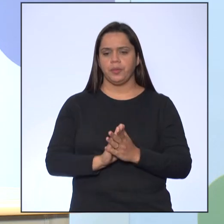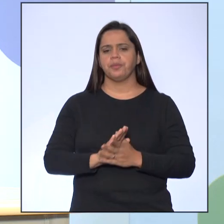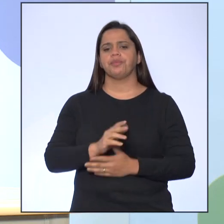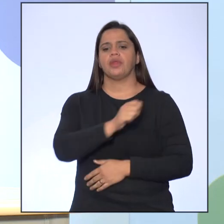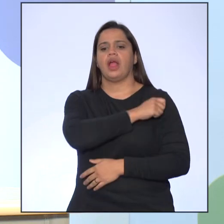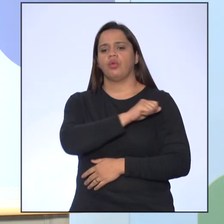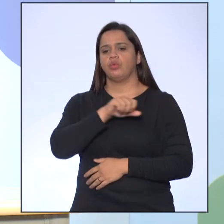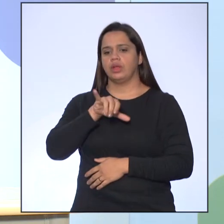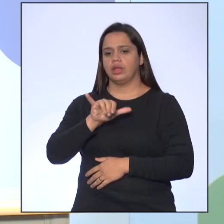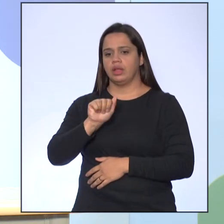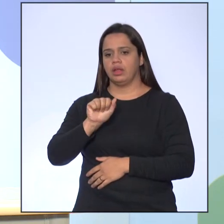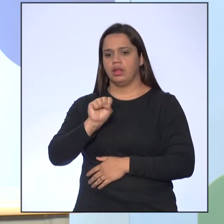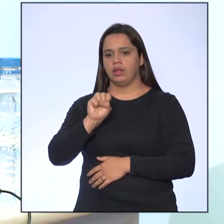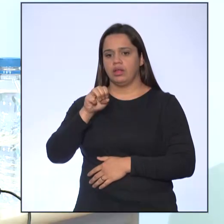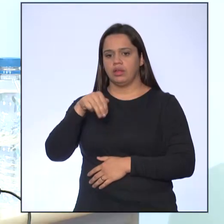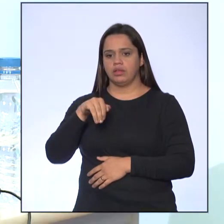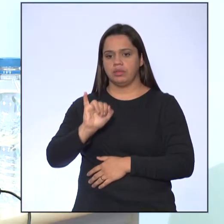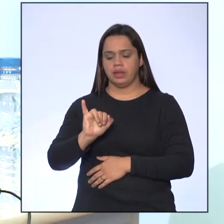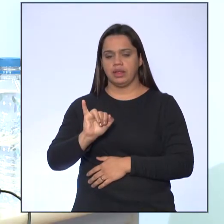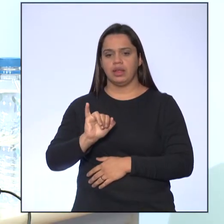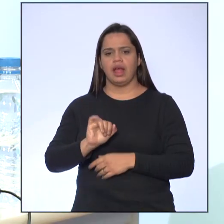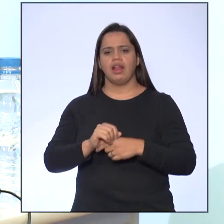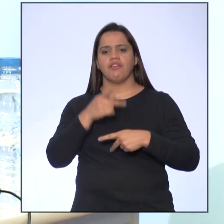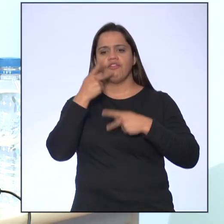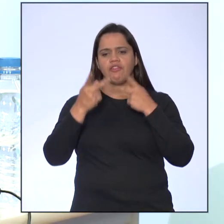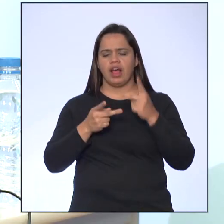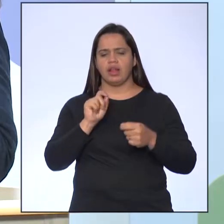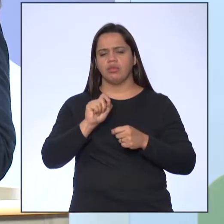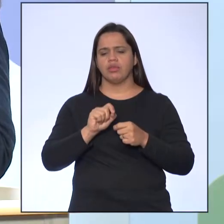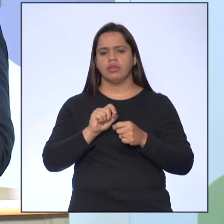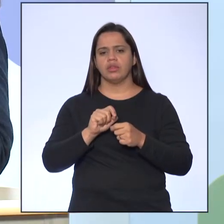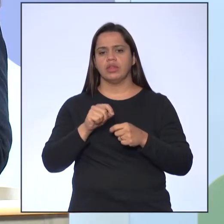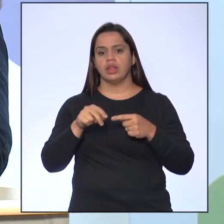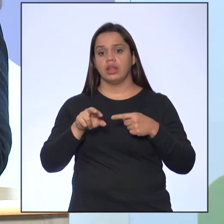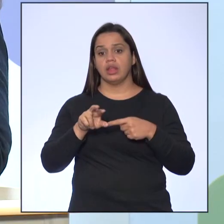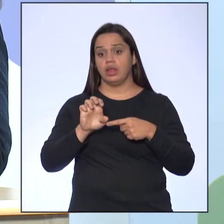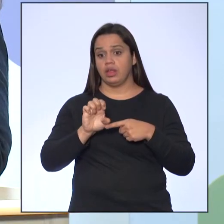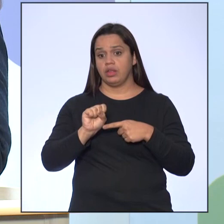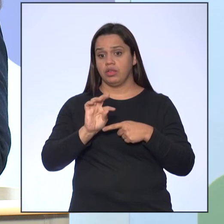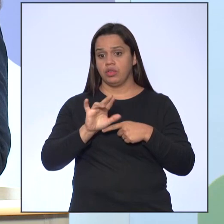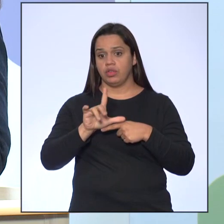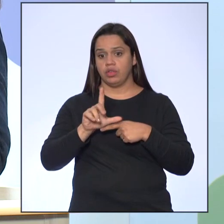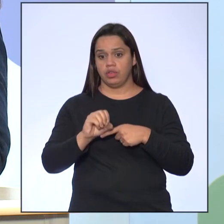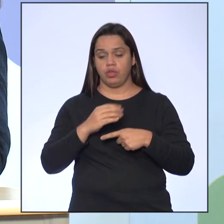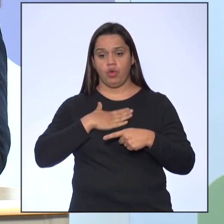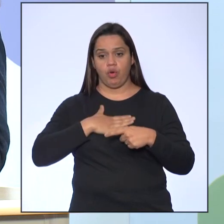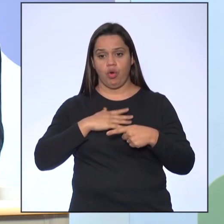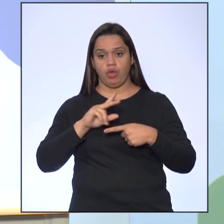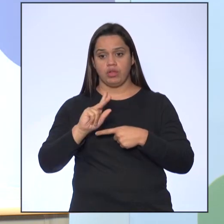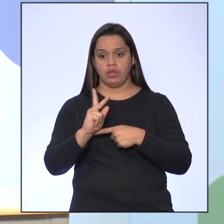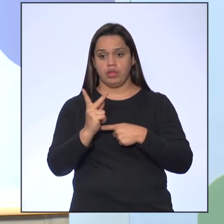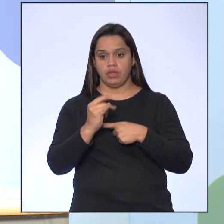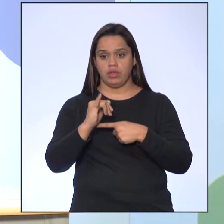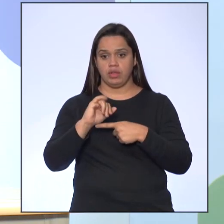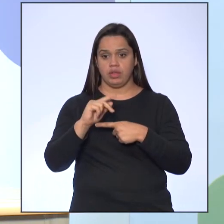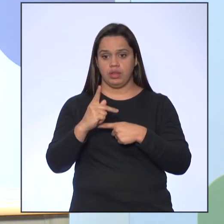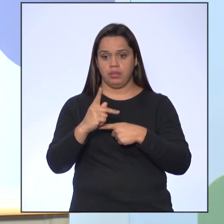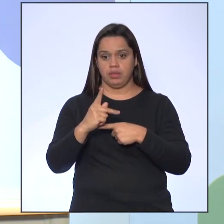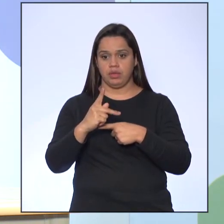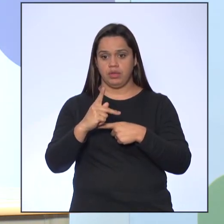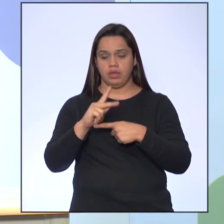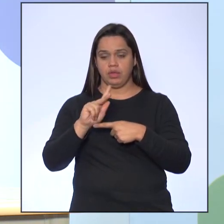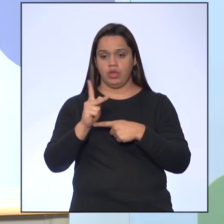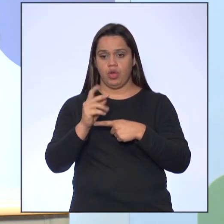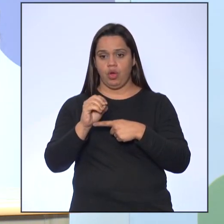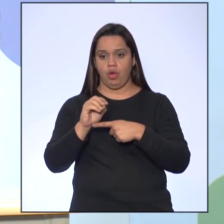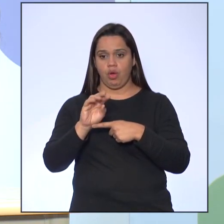ela cita o hip-hop, né, como um estilo que ela gosta, que ela aprecia. A Andressa, ela é